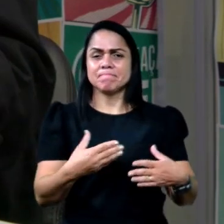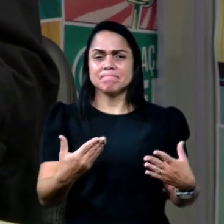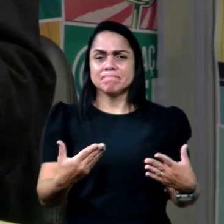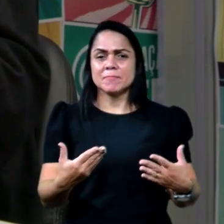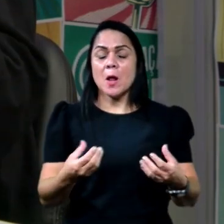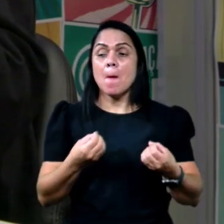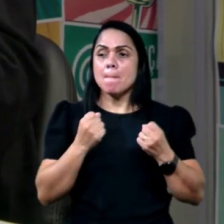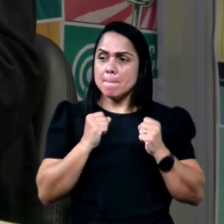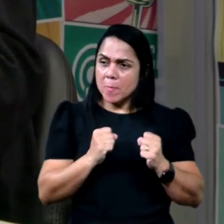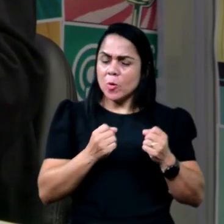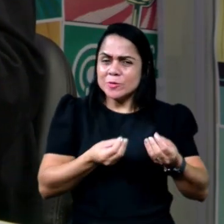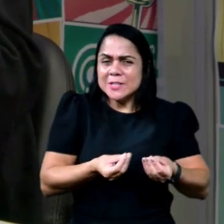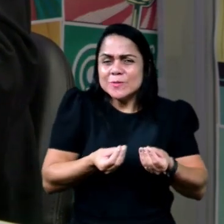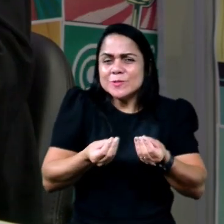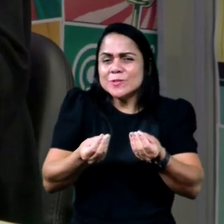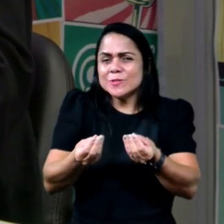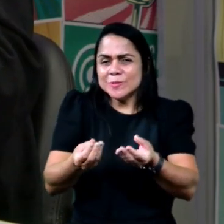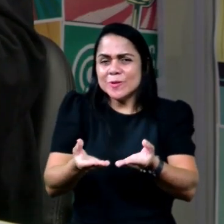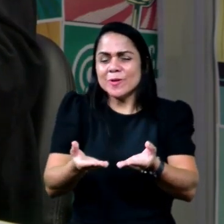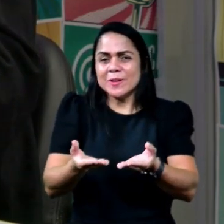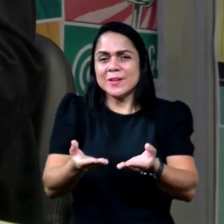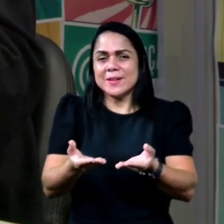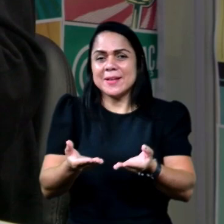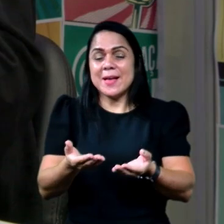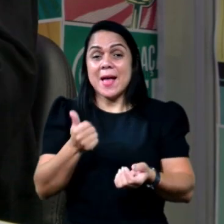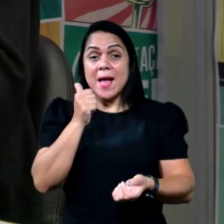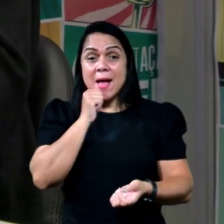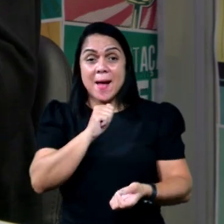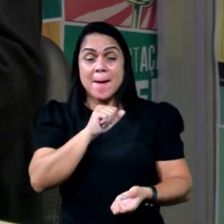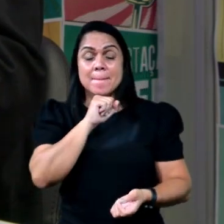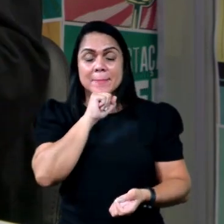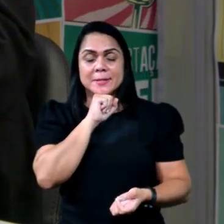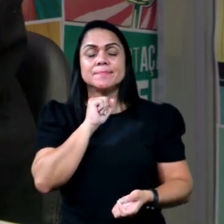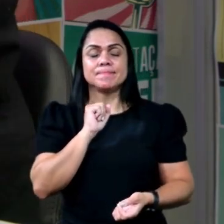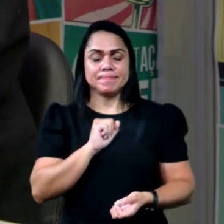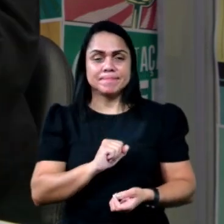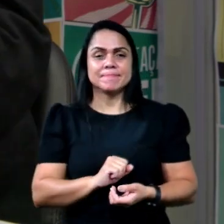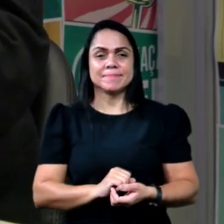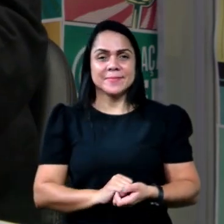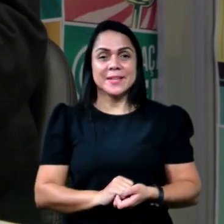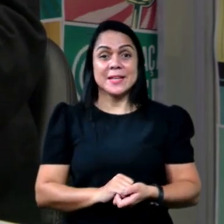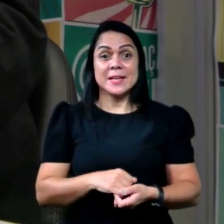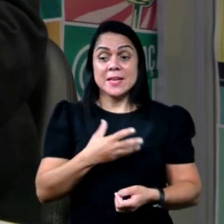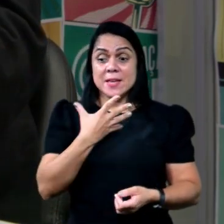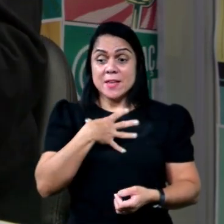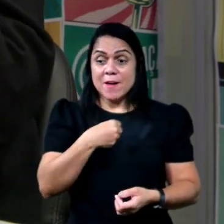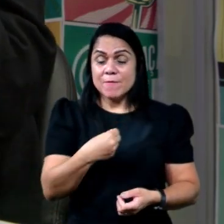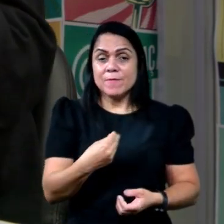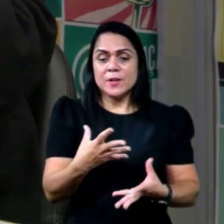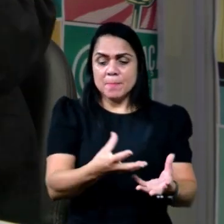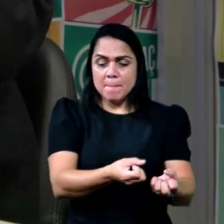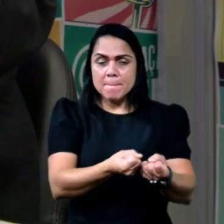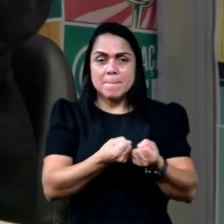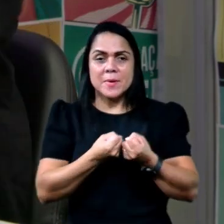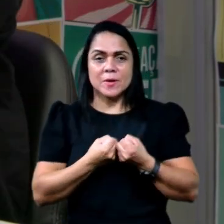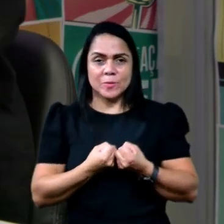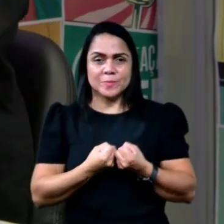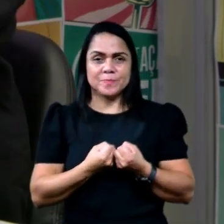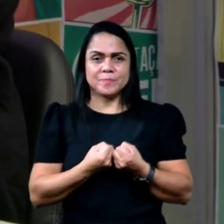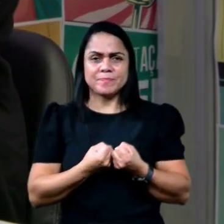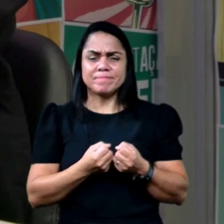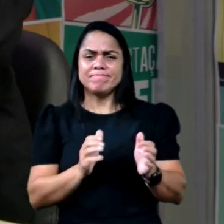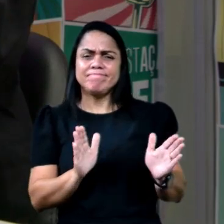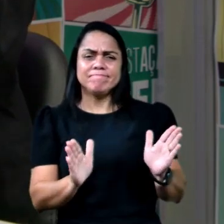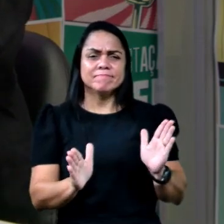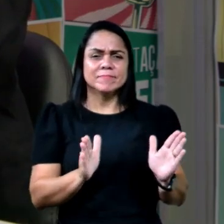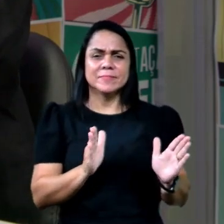dar um sonho para ela? E a mãe nem respondeu, a mãe só acenou com a cabeça e a menininha já pegou com a mão. E foi um momento assim,